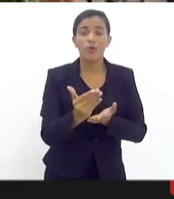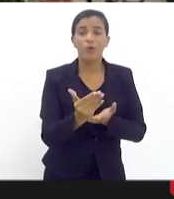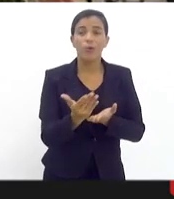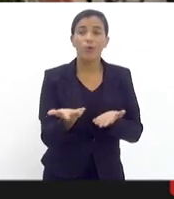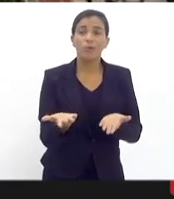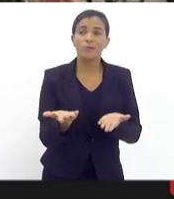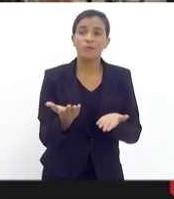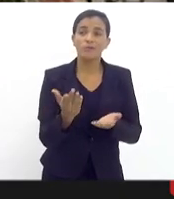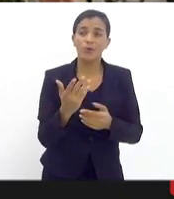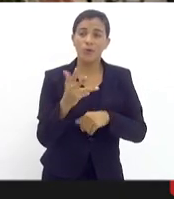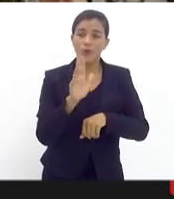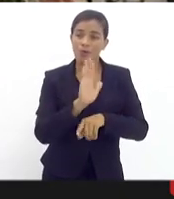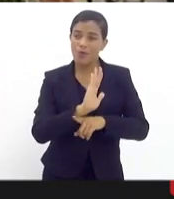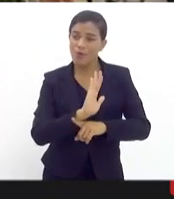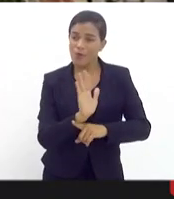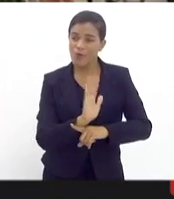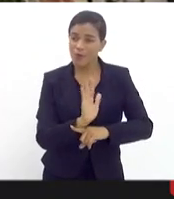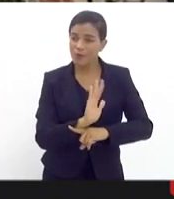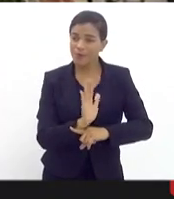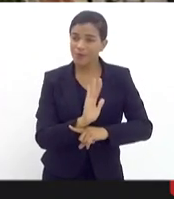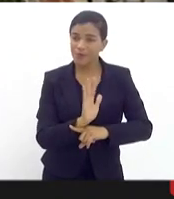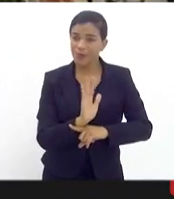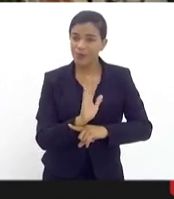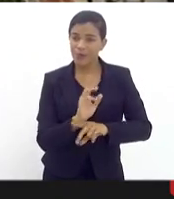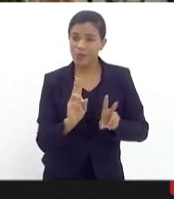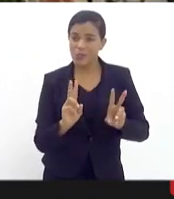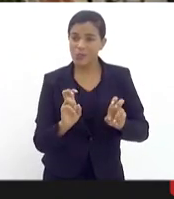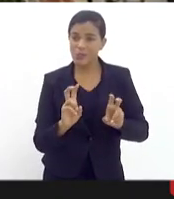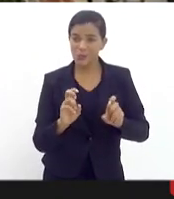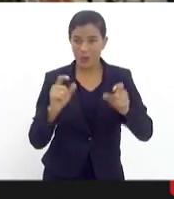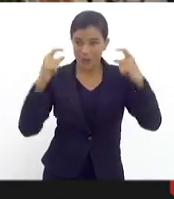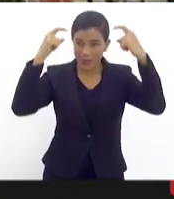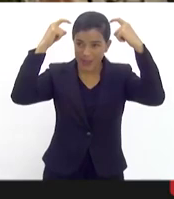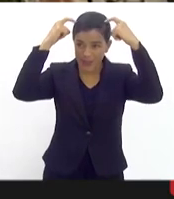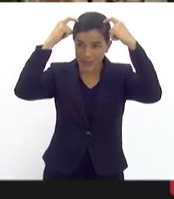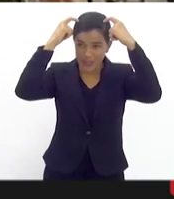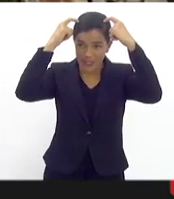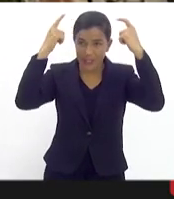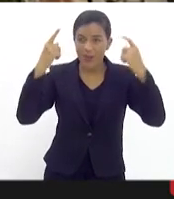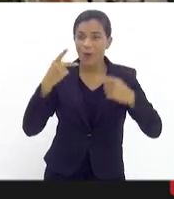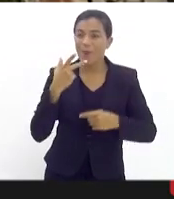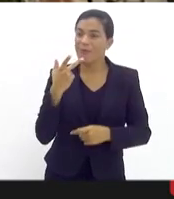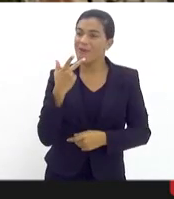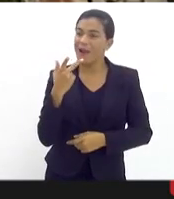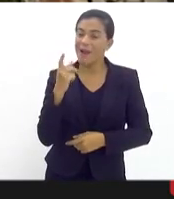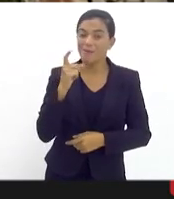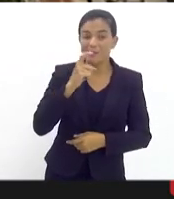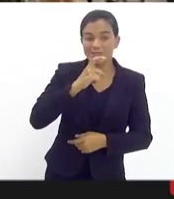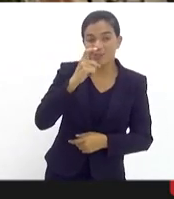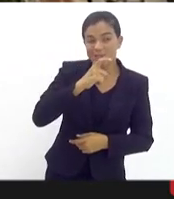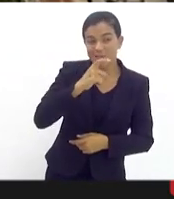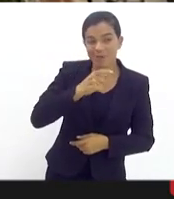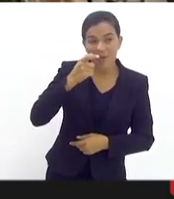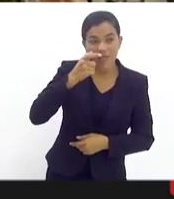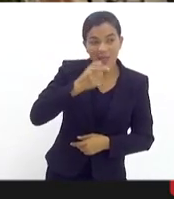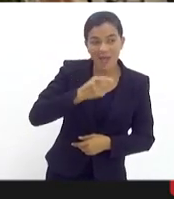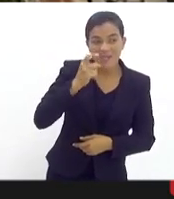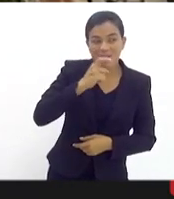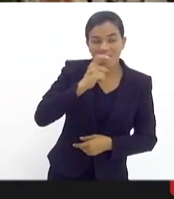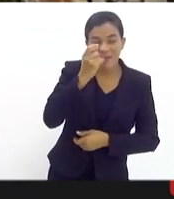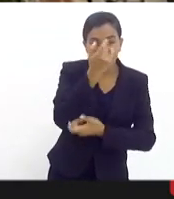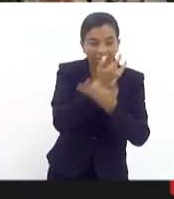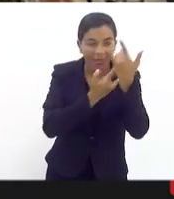A primeira aula começou com um vídeo sobre da Disney, sobre como falar uma mentira, como é interessante uma